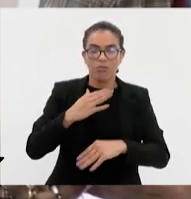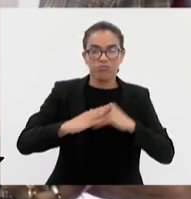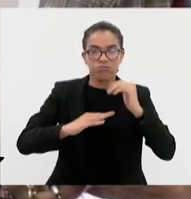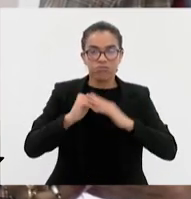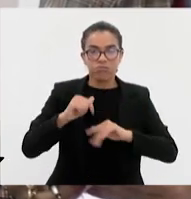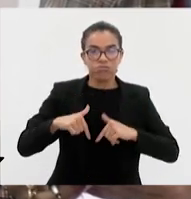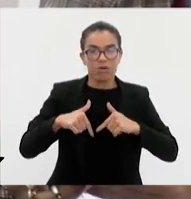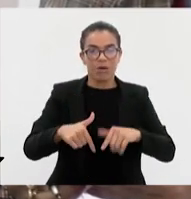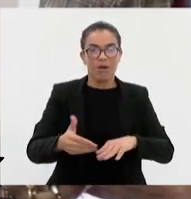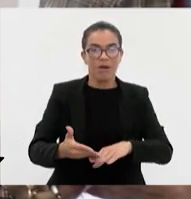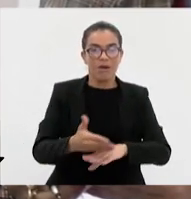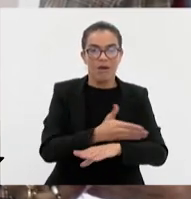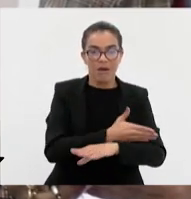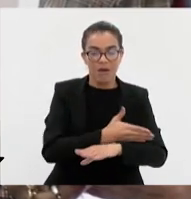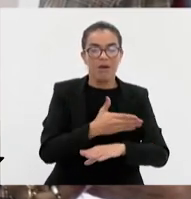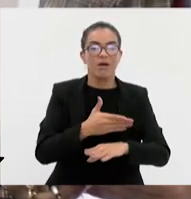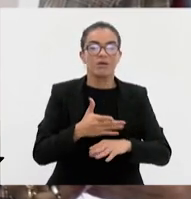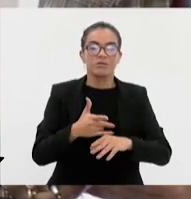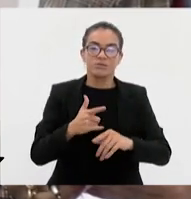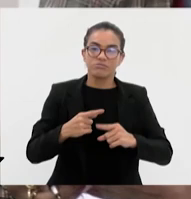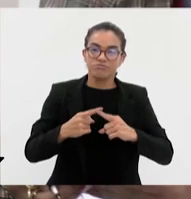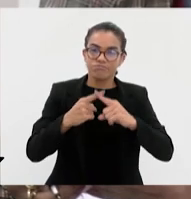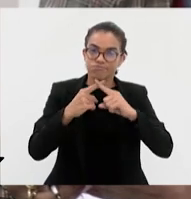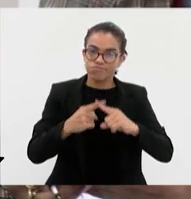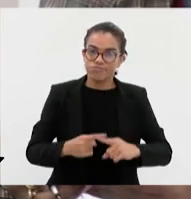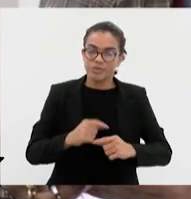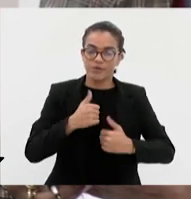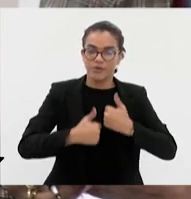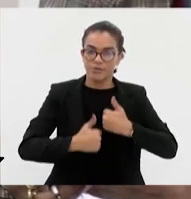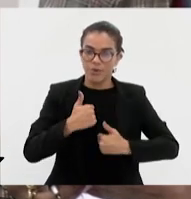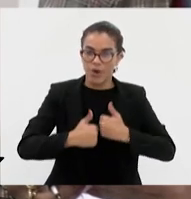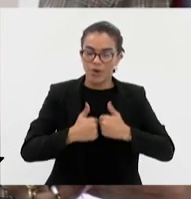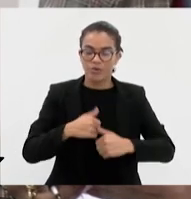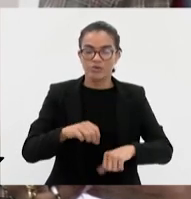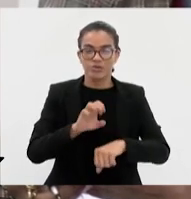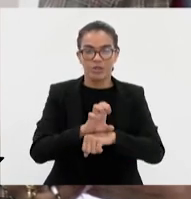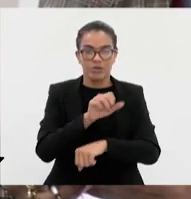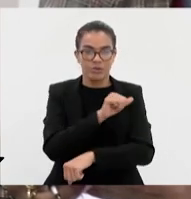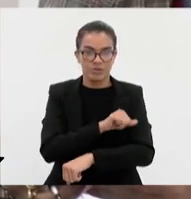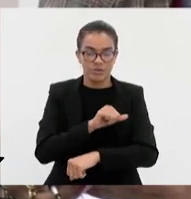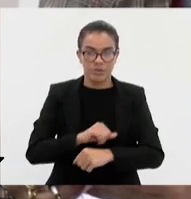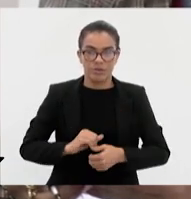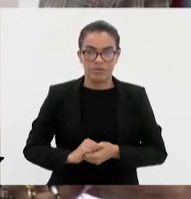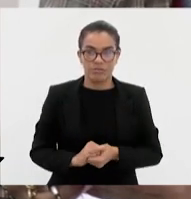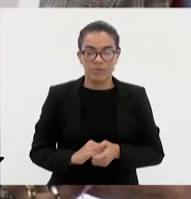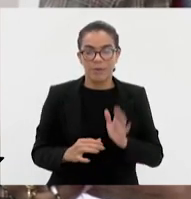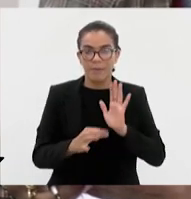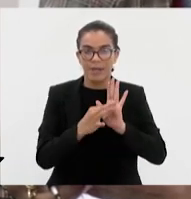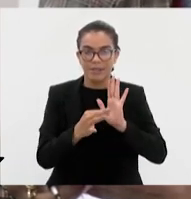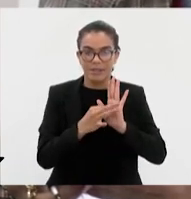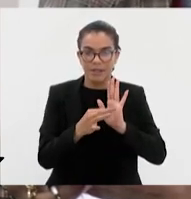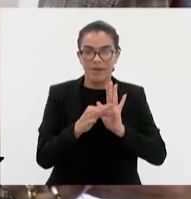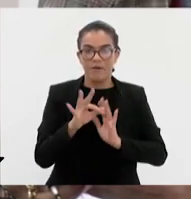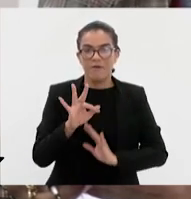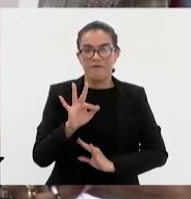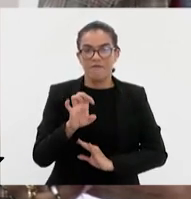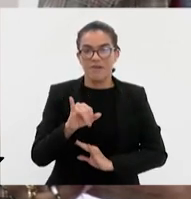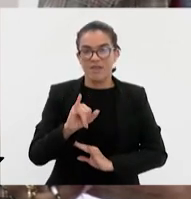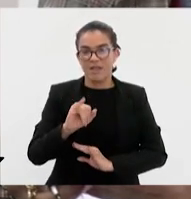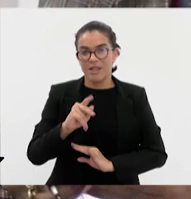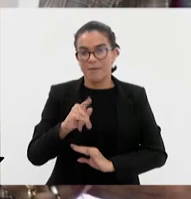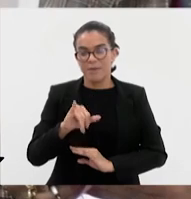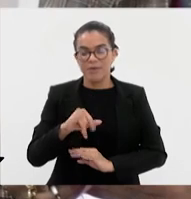realizadas antes do início das partidas de futebol no âmbito do Estado do Rio de Janeiro. Parecer do deputado Filipinho Raves é